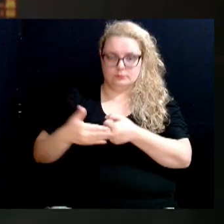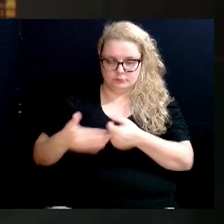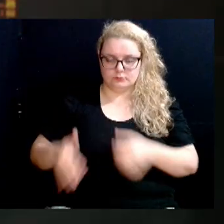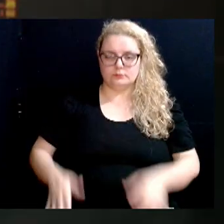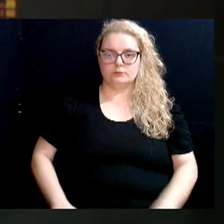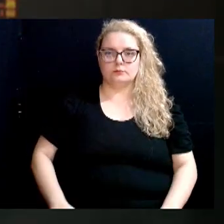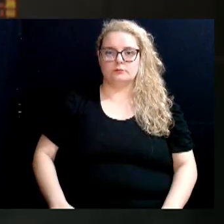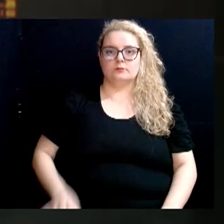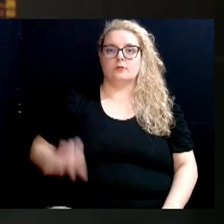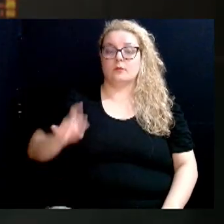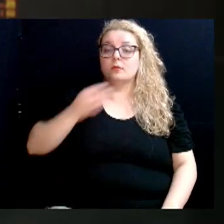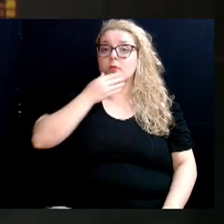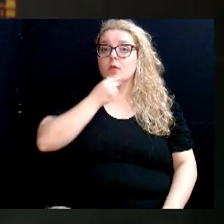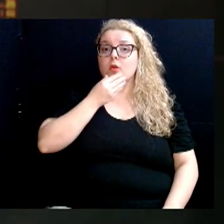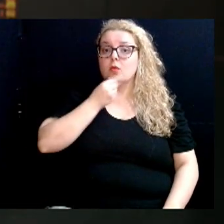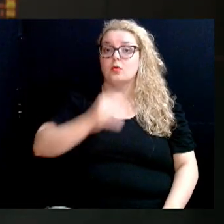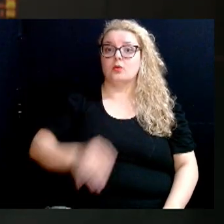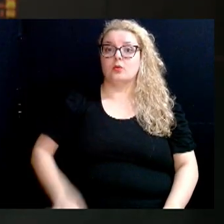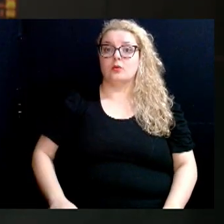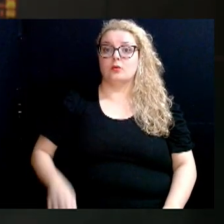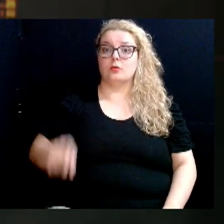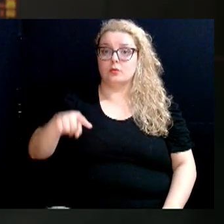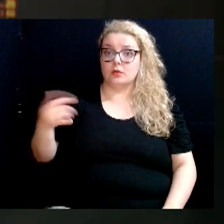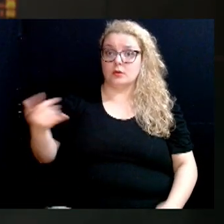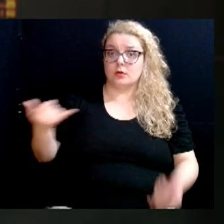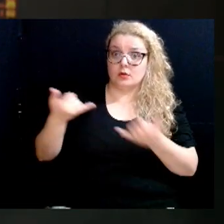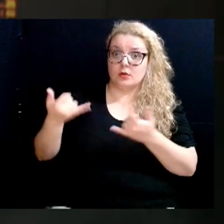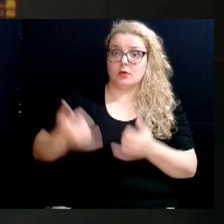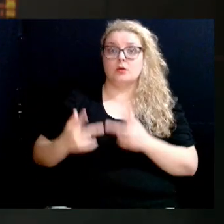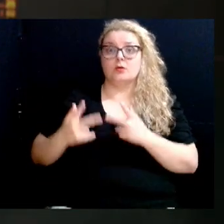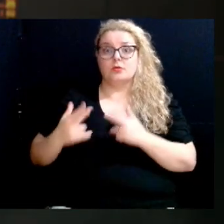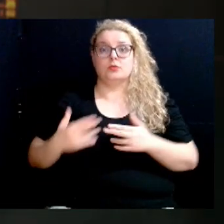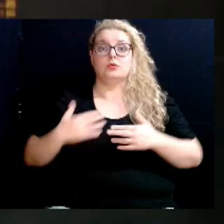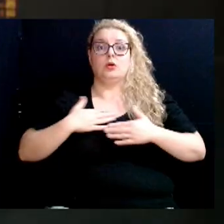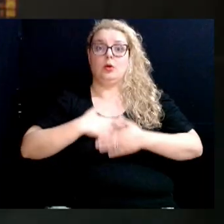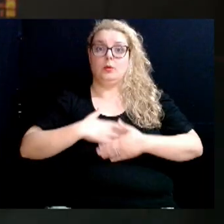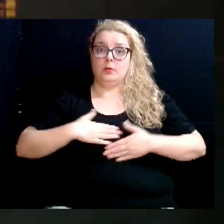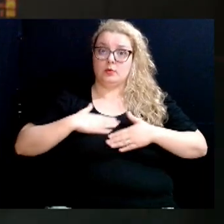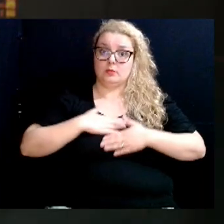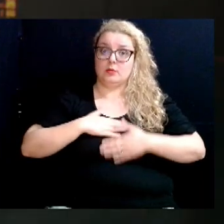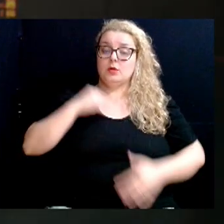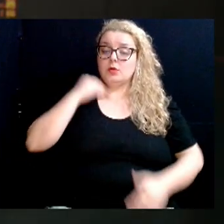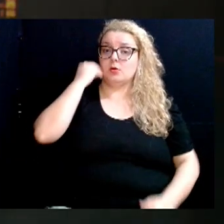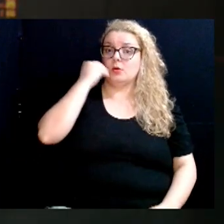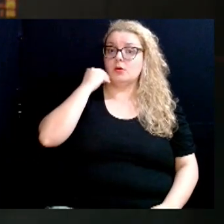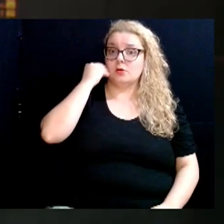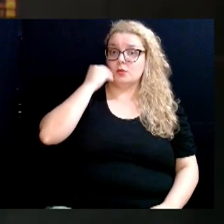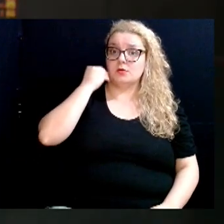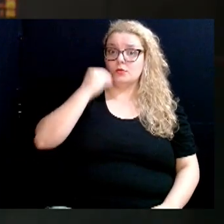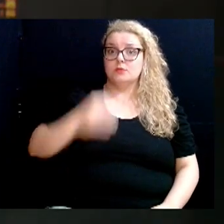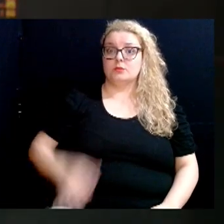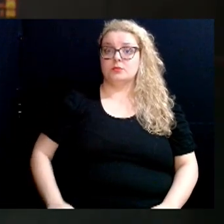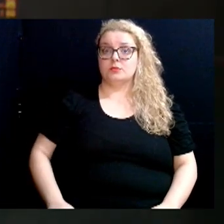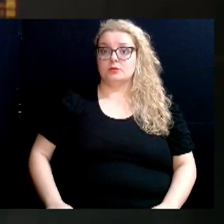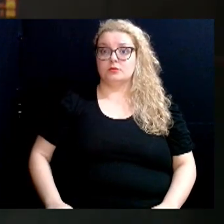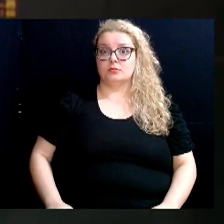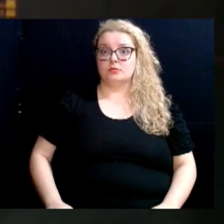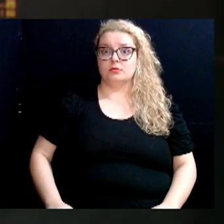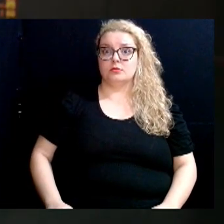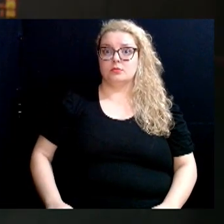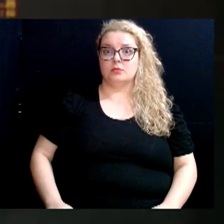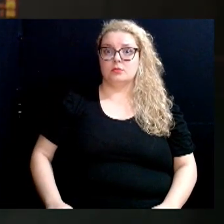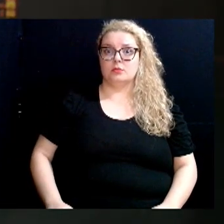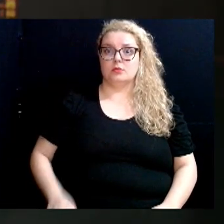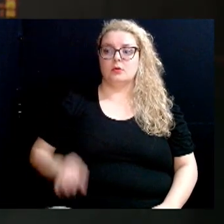homens. E eles falaram de como foi prazeroso a experiência, apesar de um tinha 8 anos de casamento,